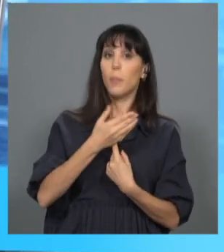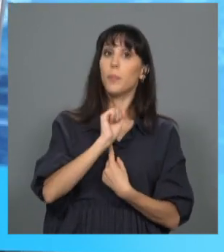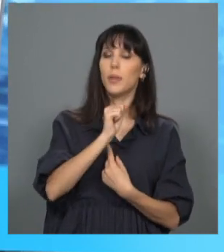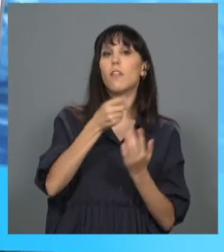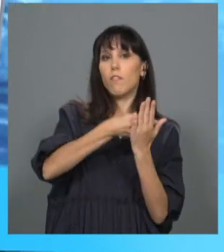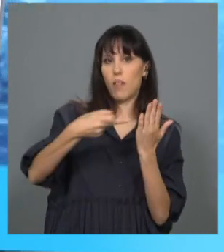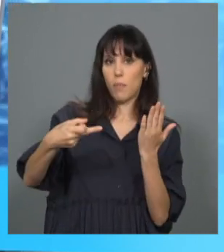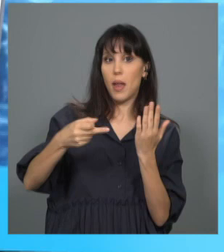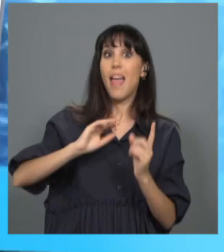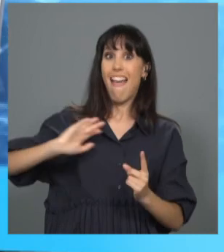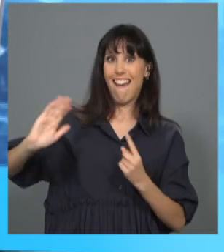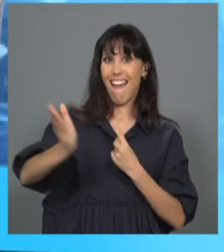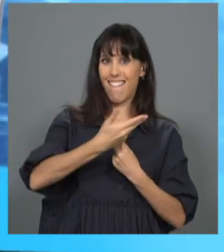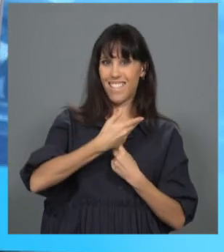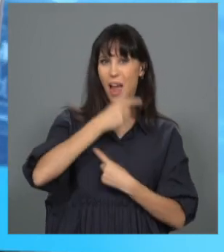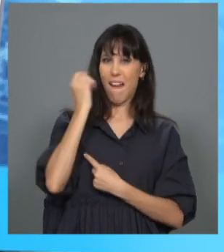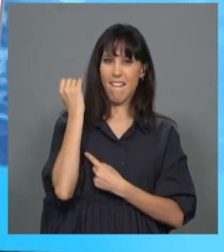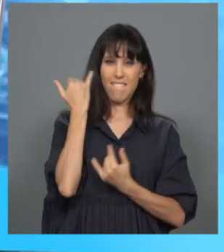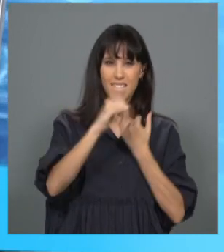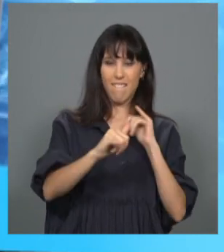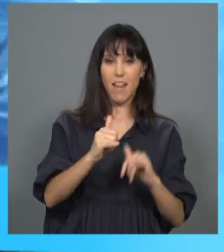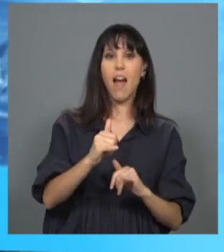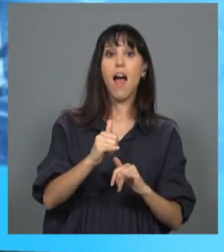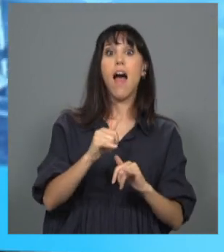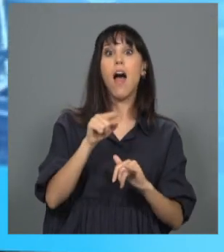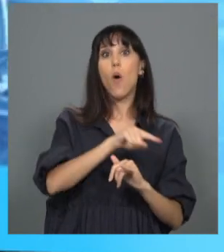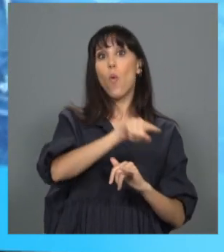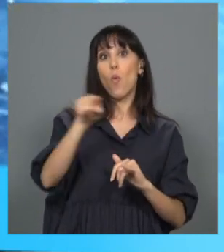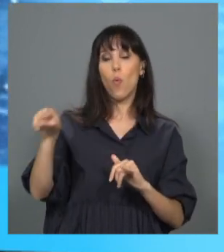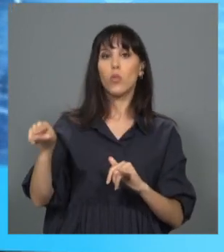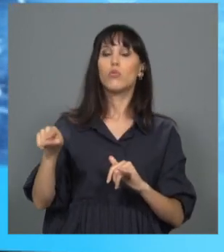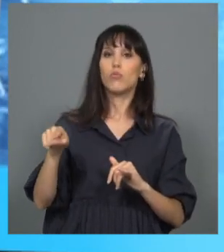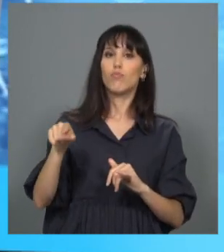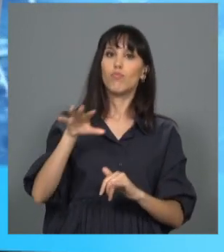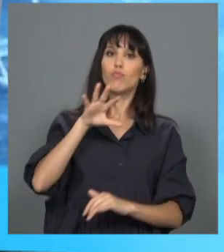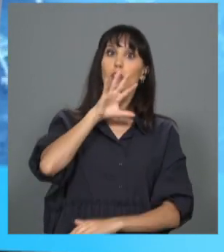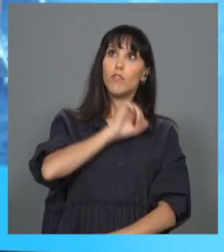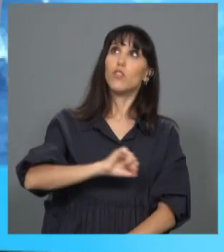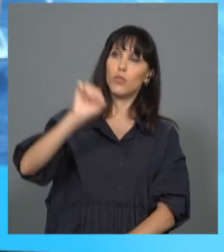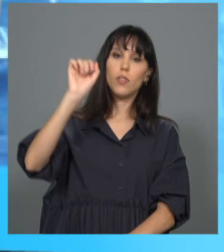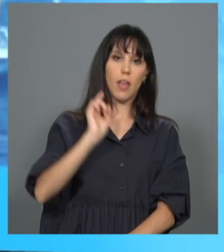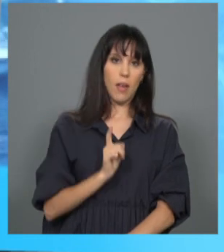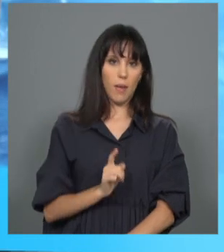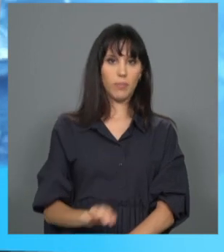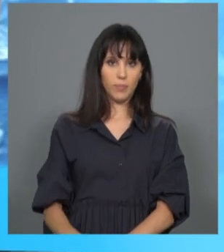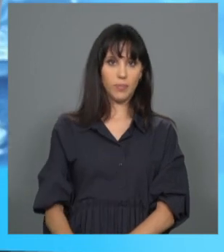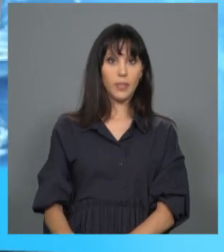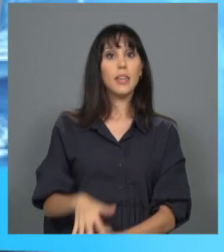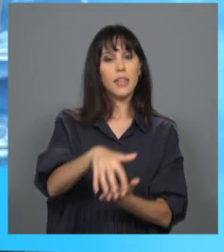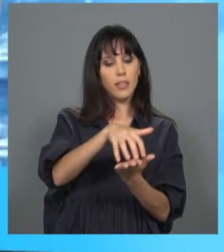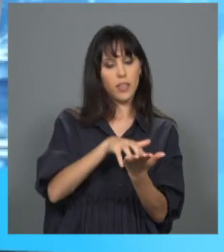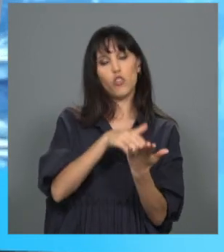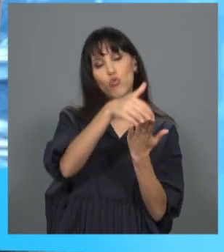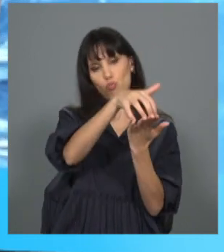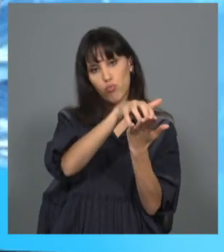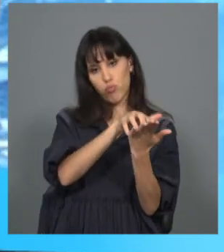Provérbios, e dá vergastadas àqueles que reconhece como filhos. E o texto depois